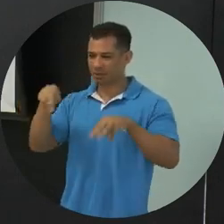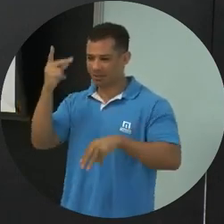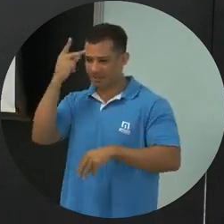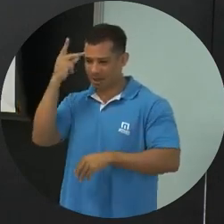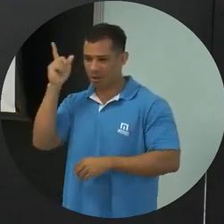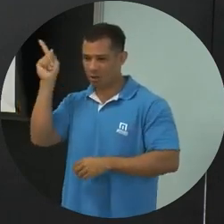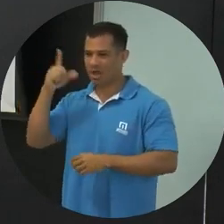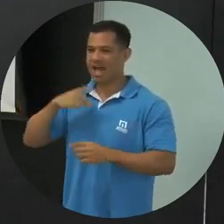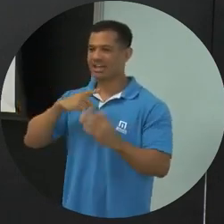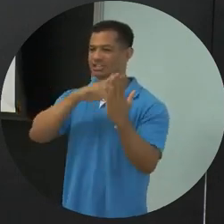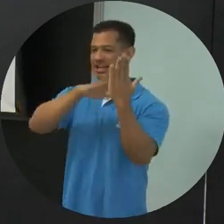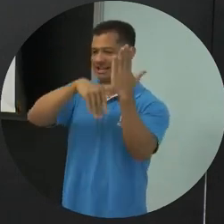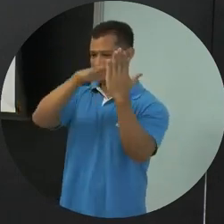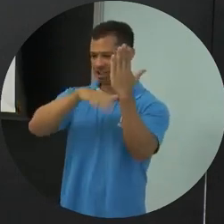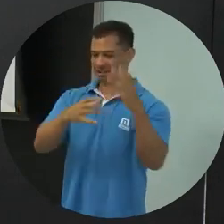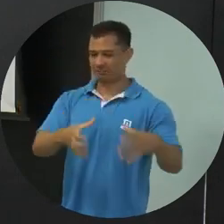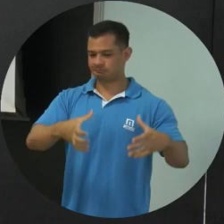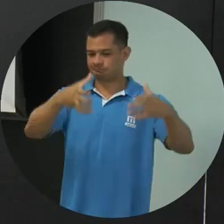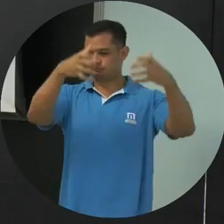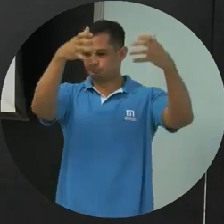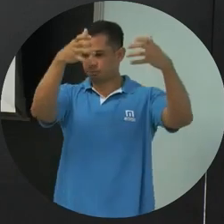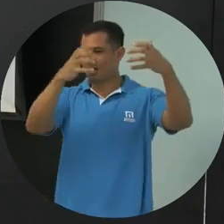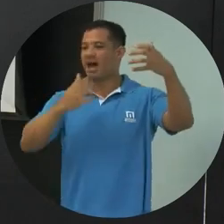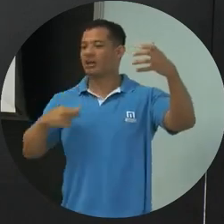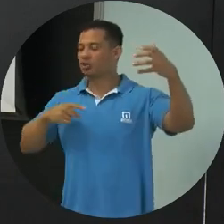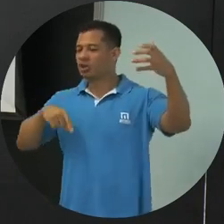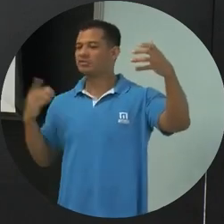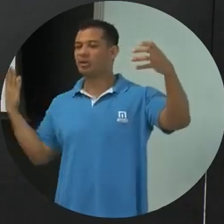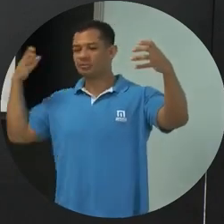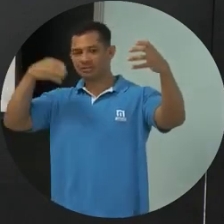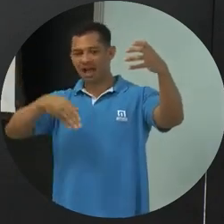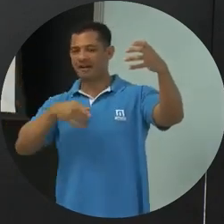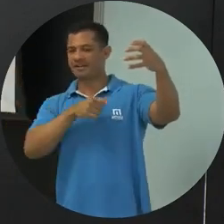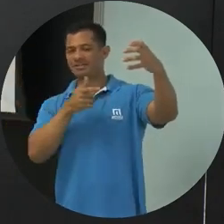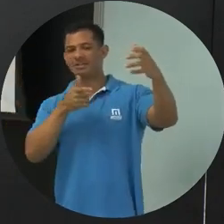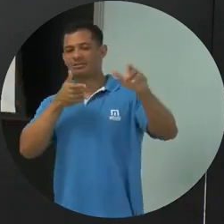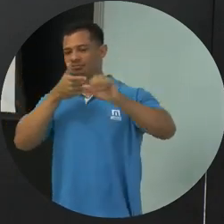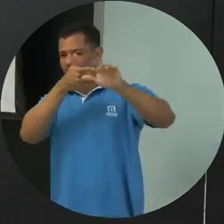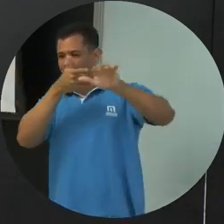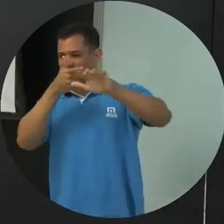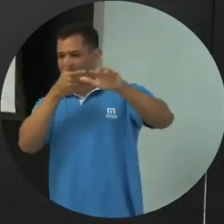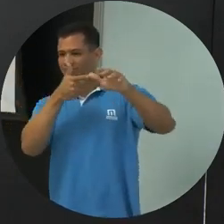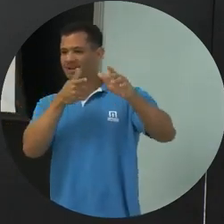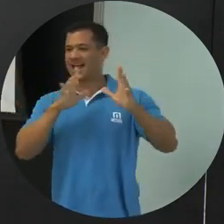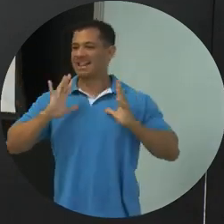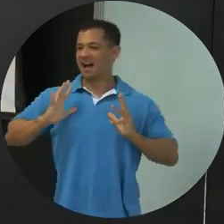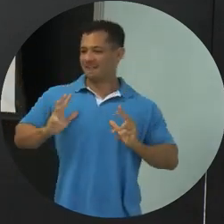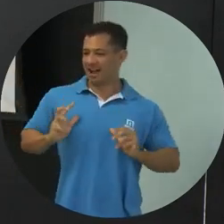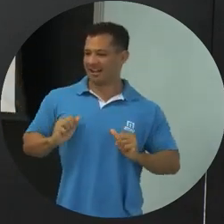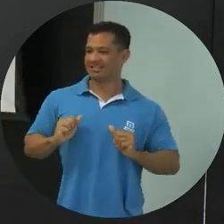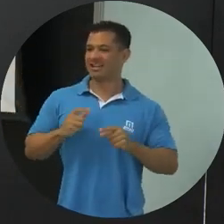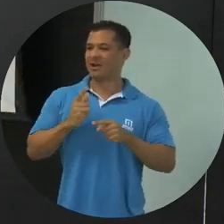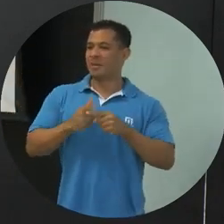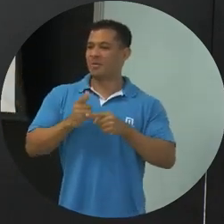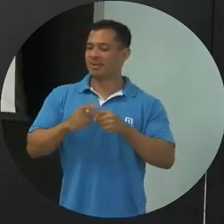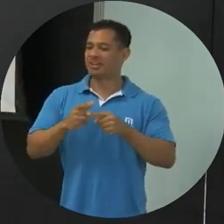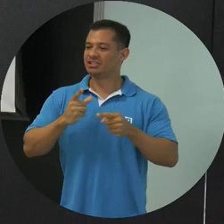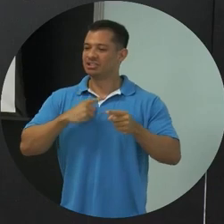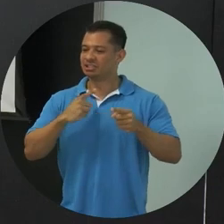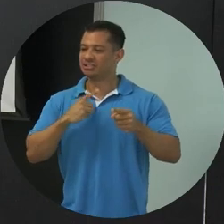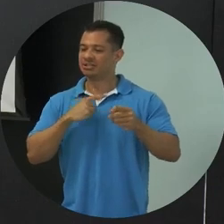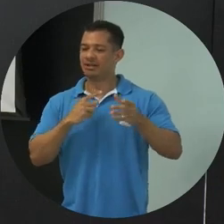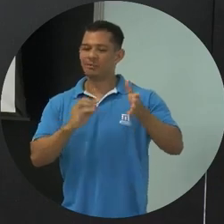de sustentação e uma lavagem da parte do vão central, que ele estava muito impregnado de fuligem de